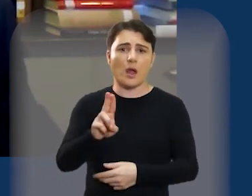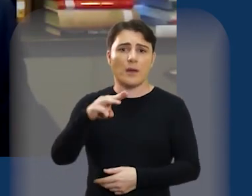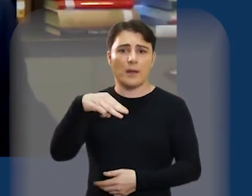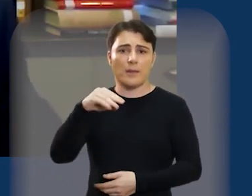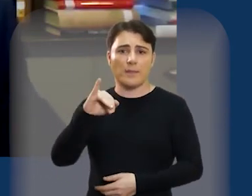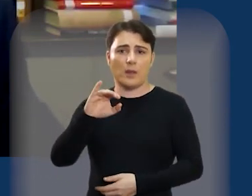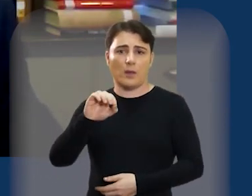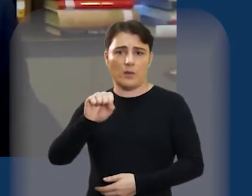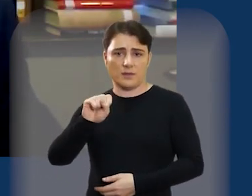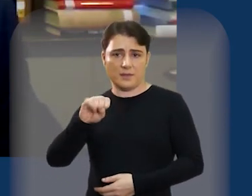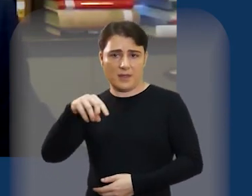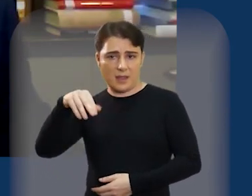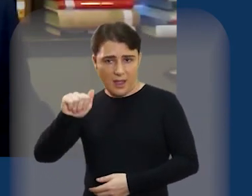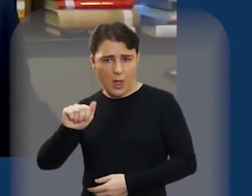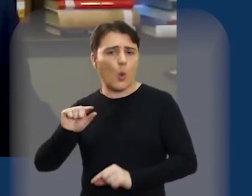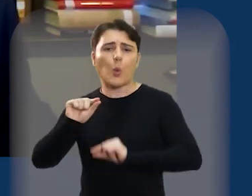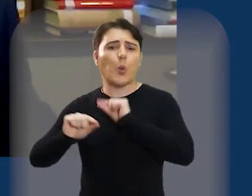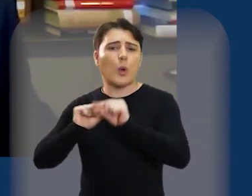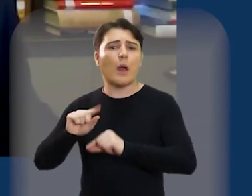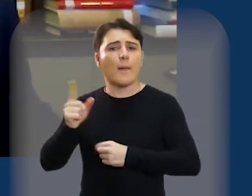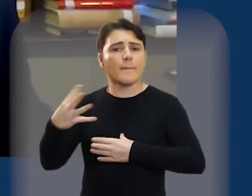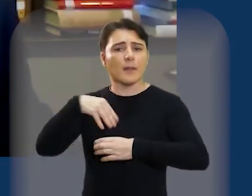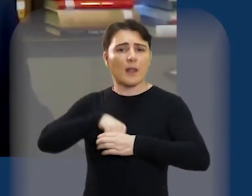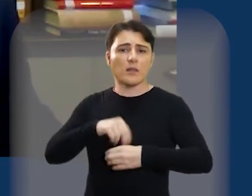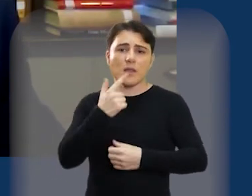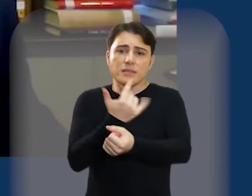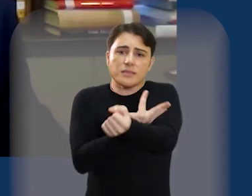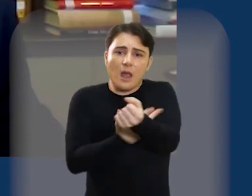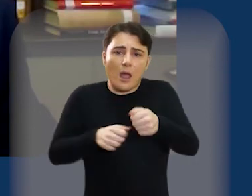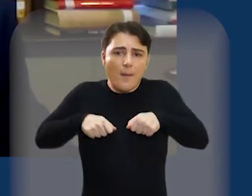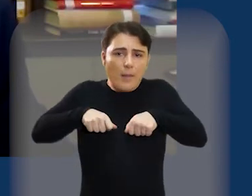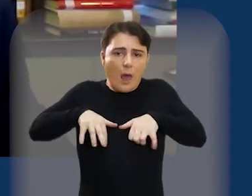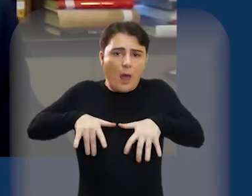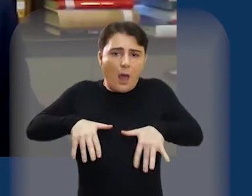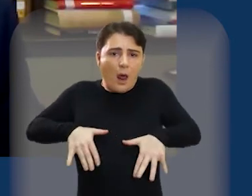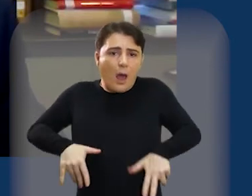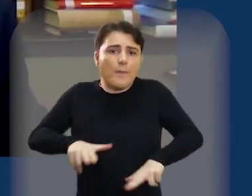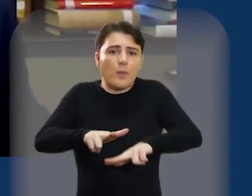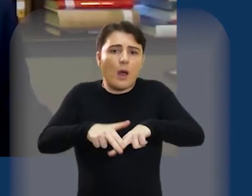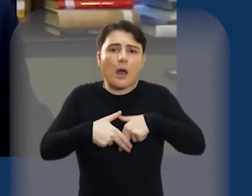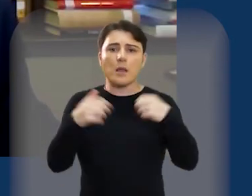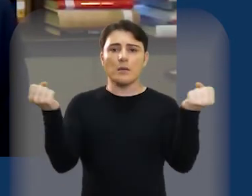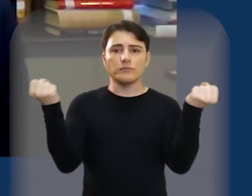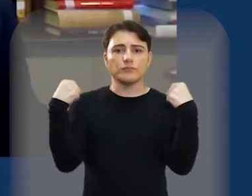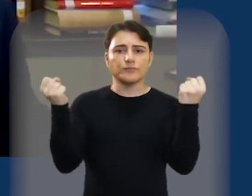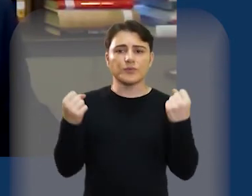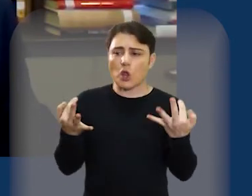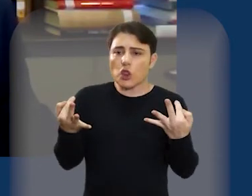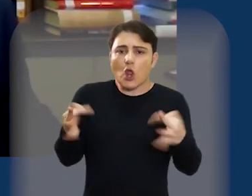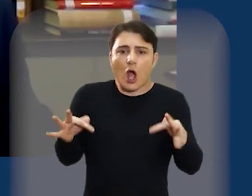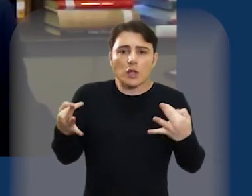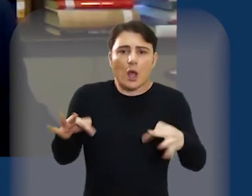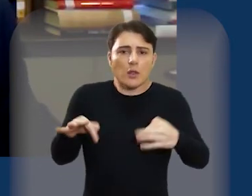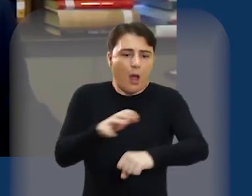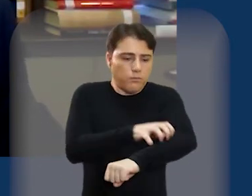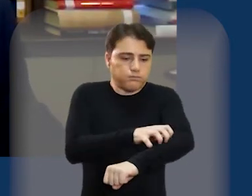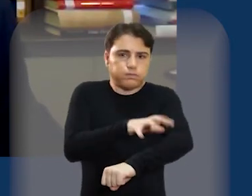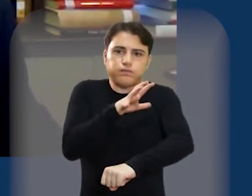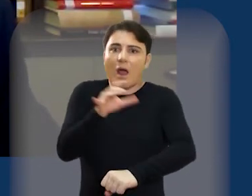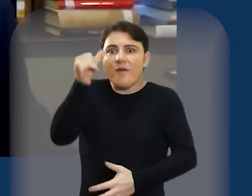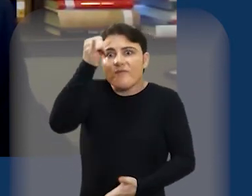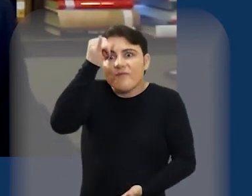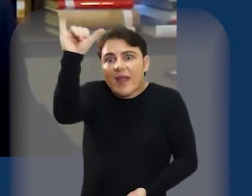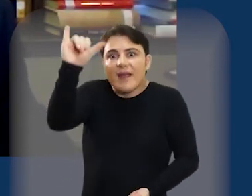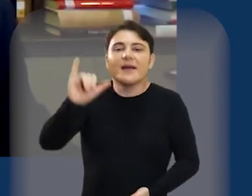chamada miocinas, que são substâncias que são liberadas na corrente sanguínea quando você contrai o músculo e que tem